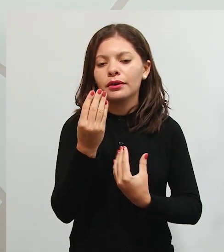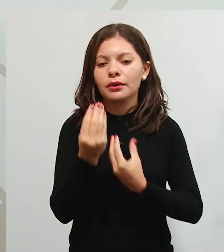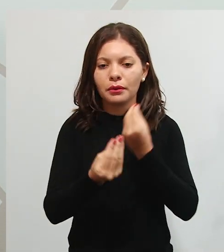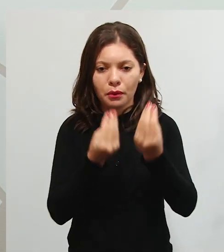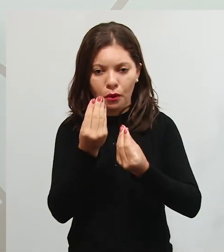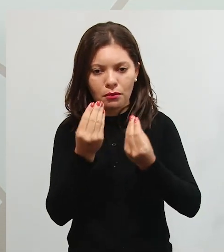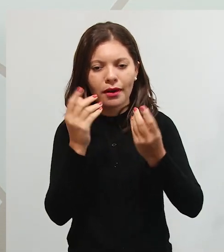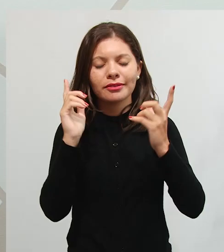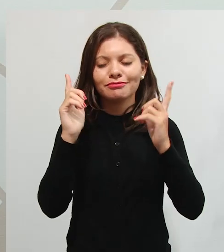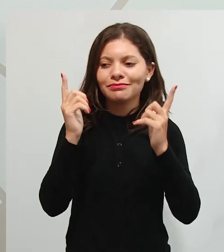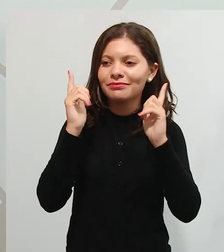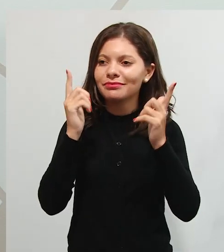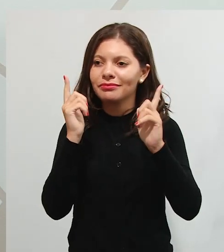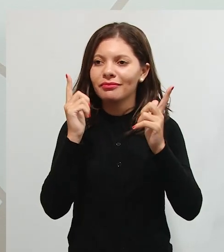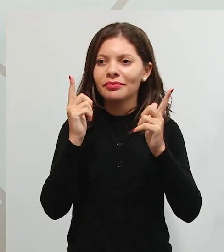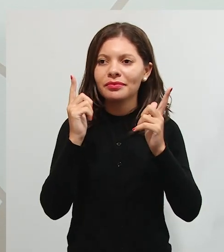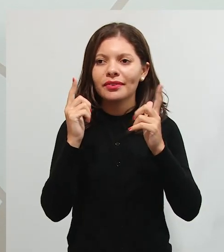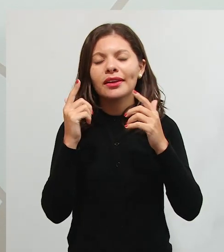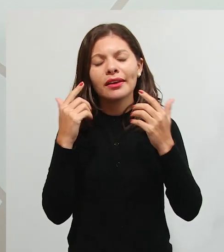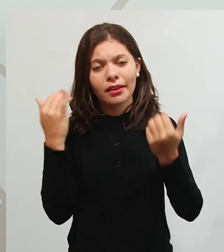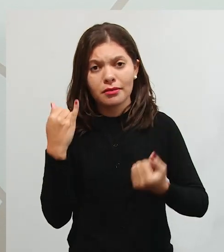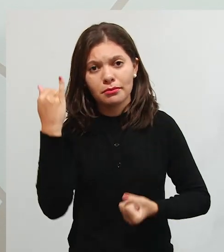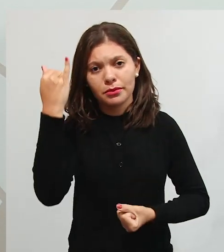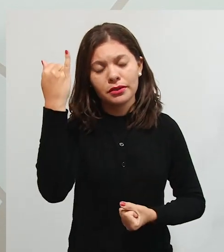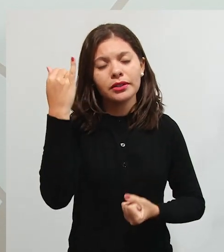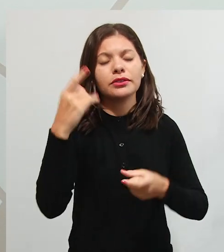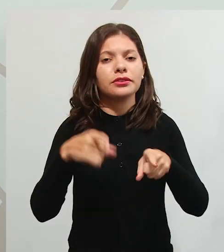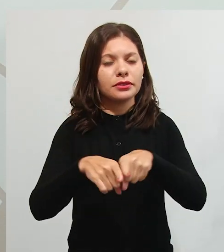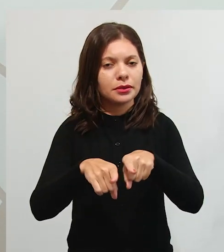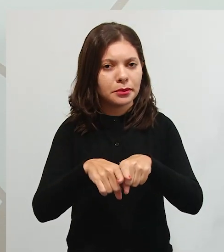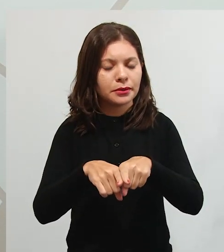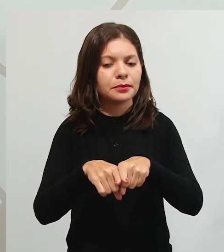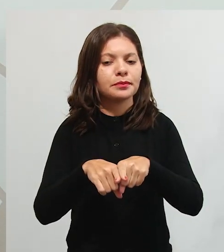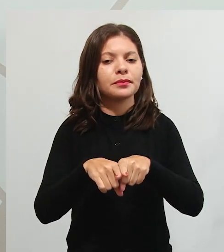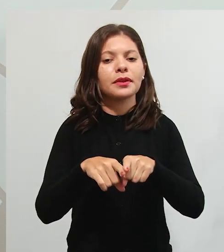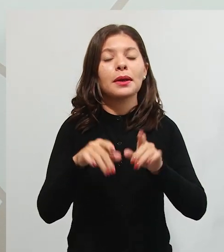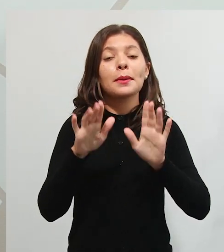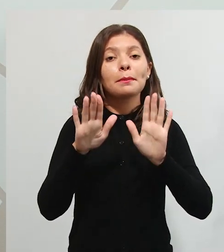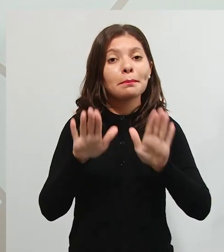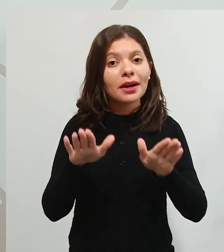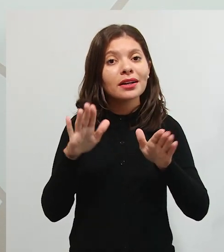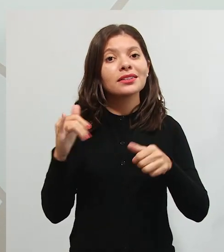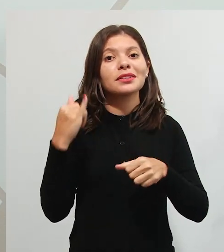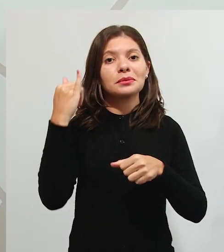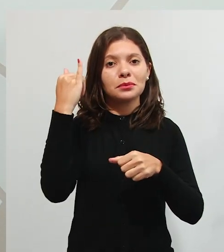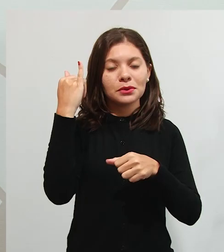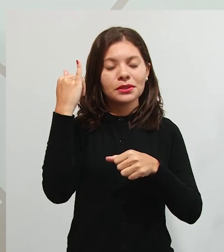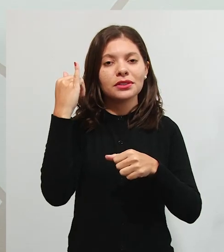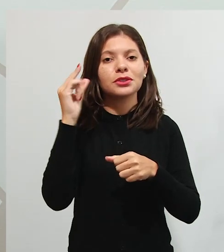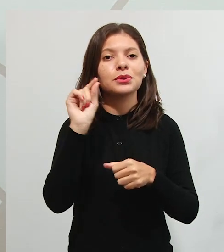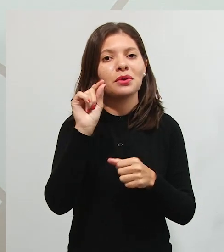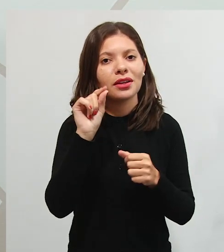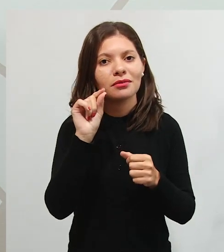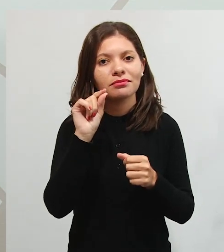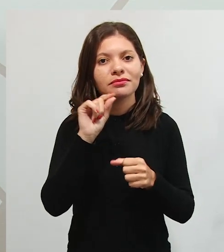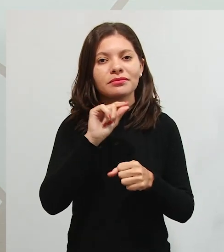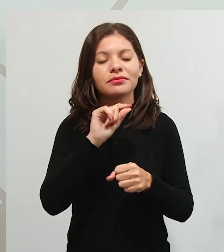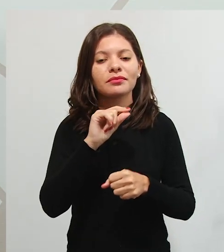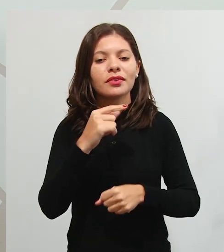ato de se divertir, que é importantíssimo também. Também é importante que a criança tenha os momentos